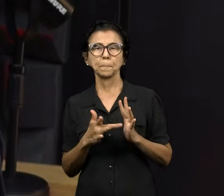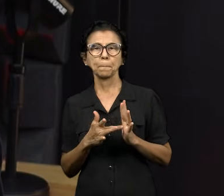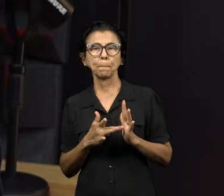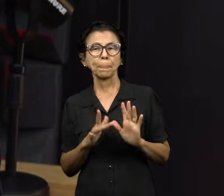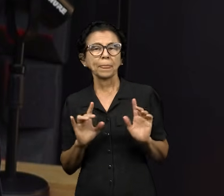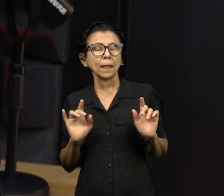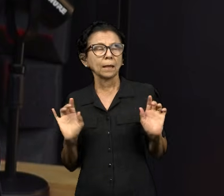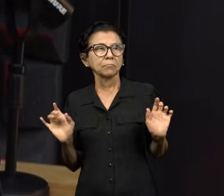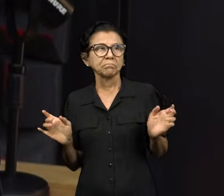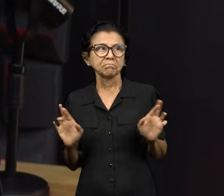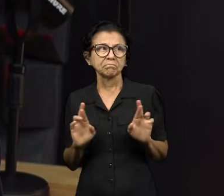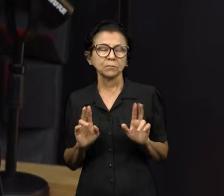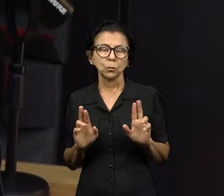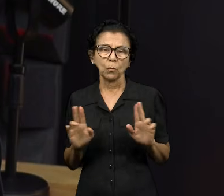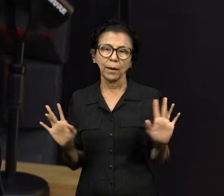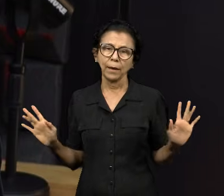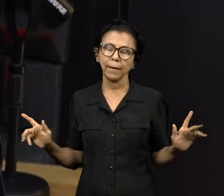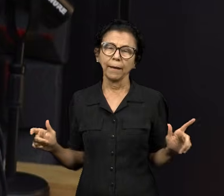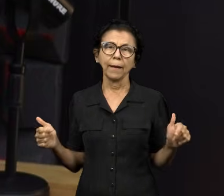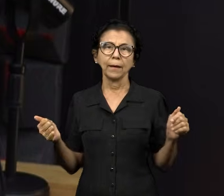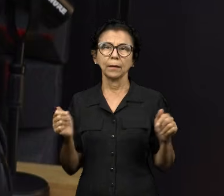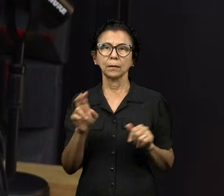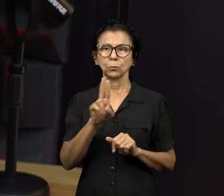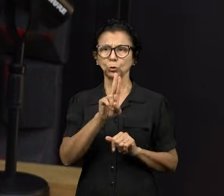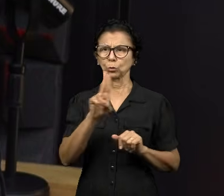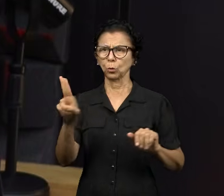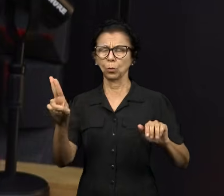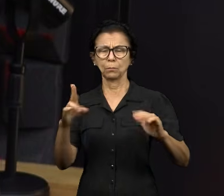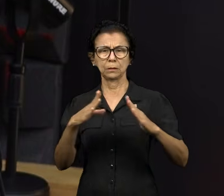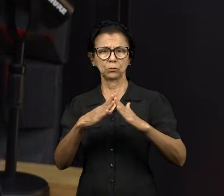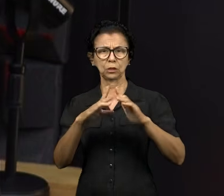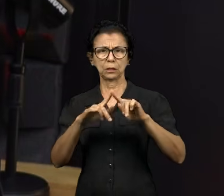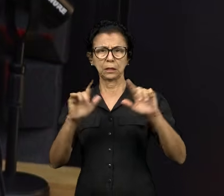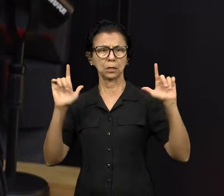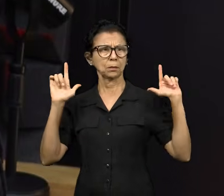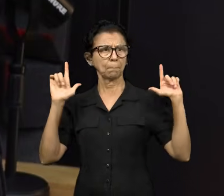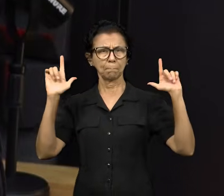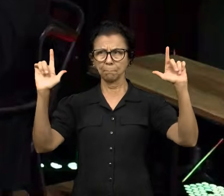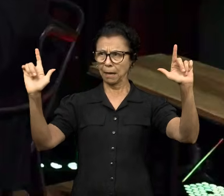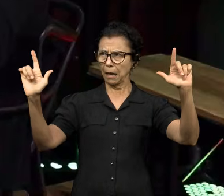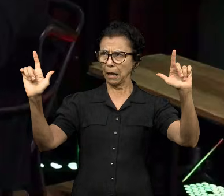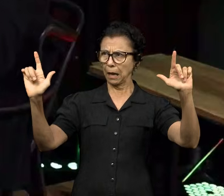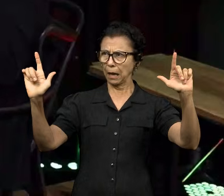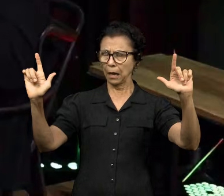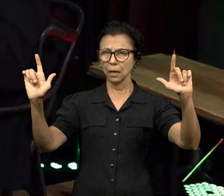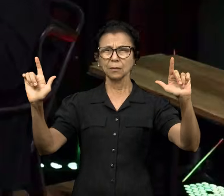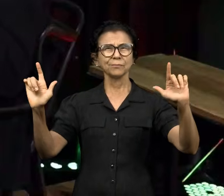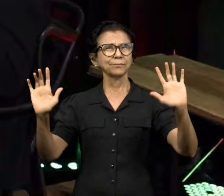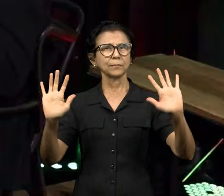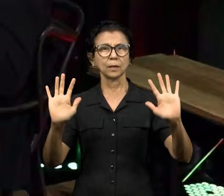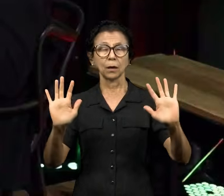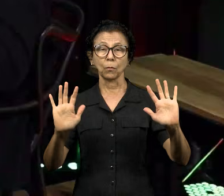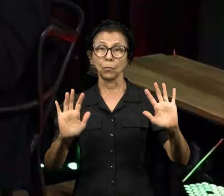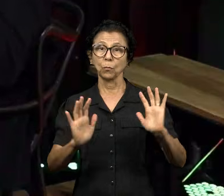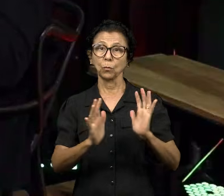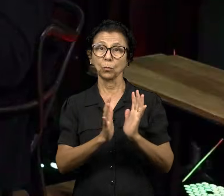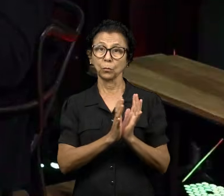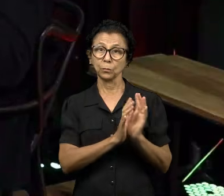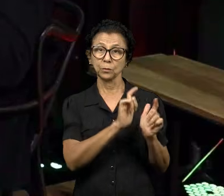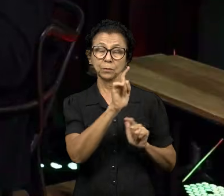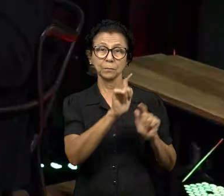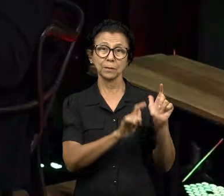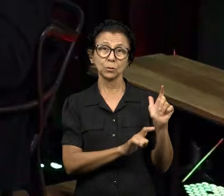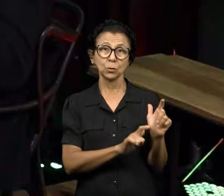mas mostrando aqui não a respeito de uma denominação, de uma placa, nada disso, mas de uma mentalidade que o